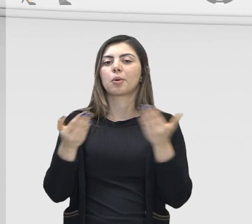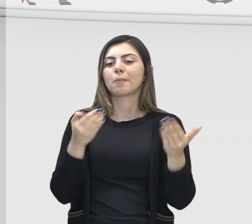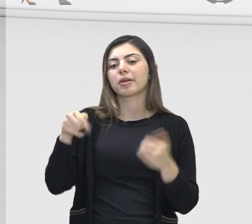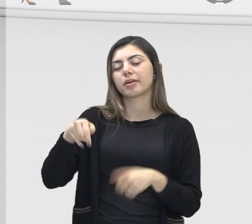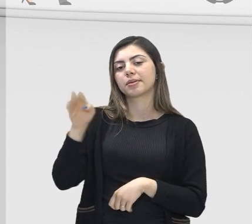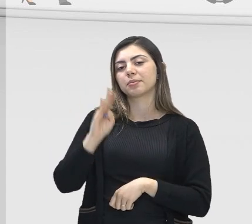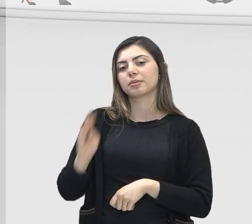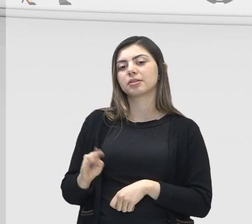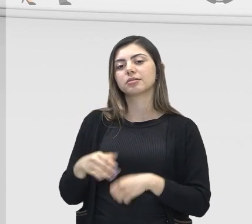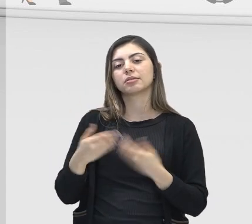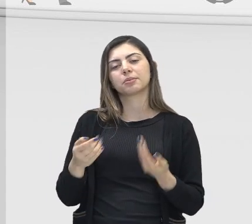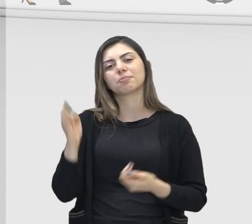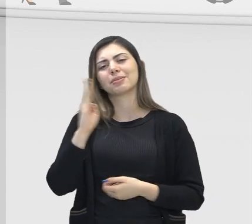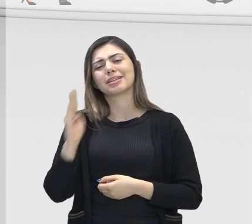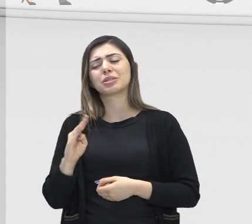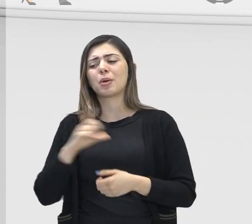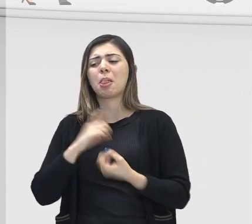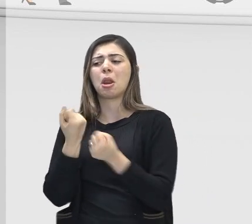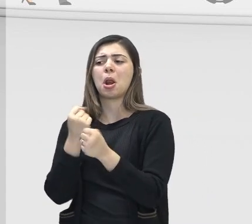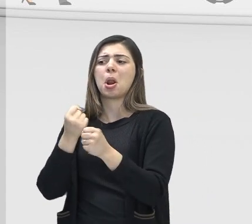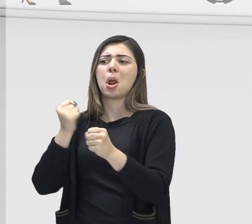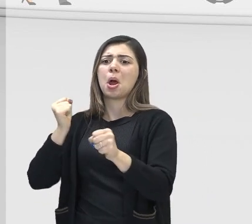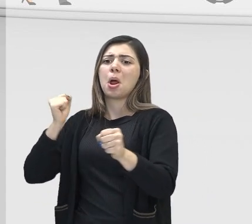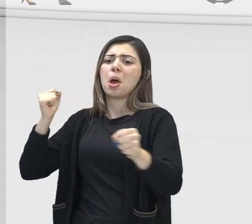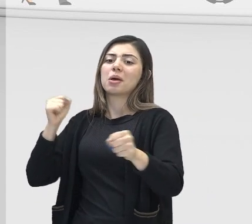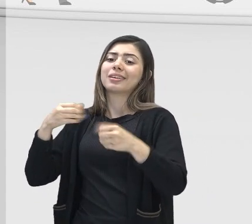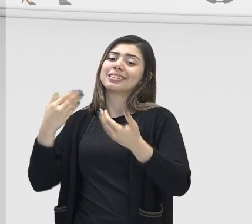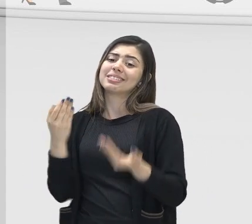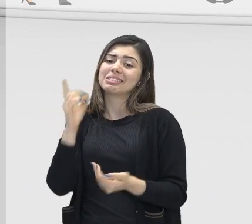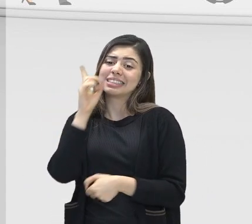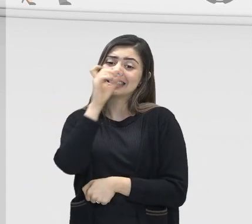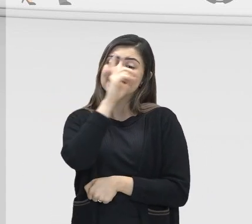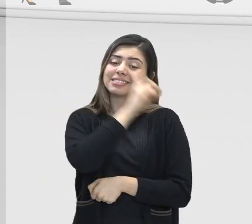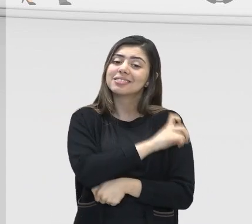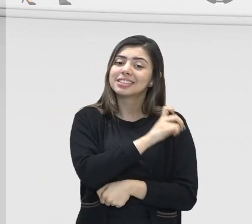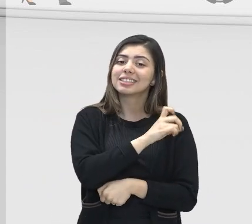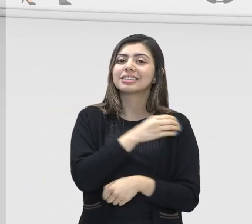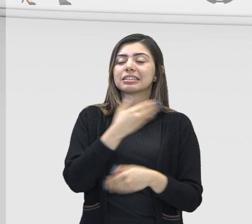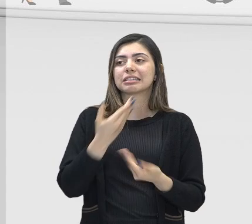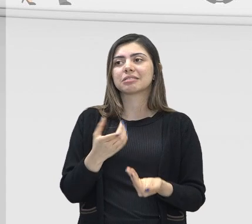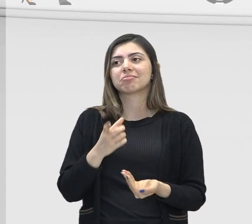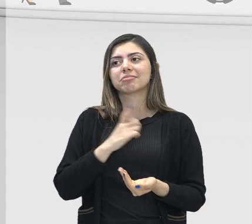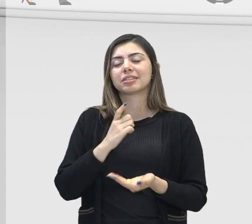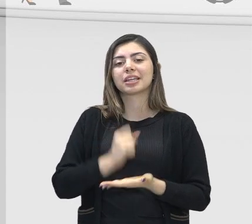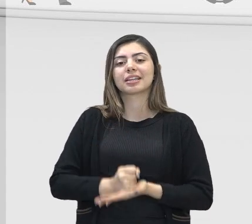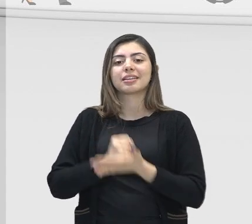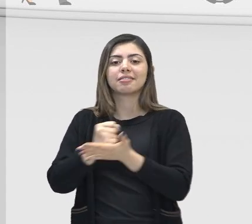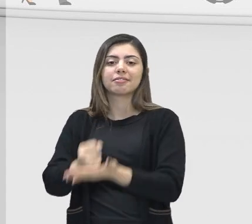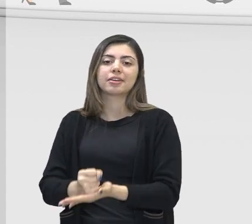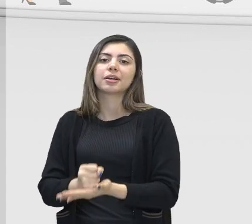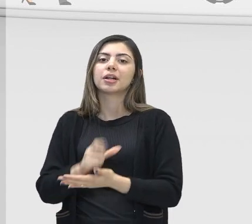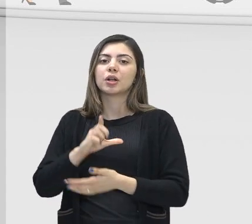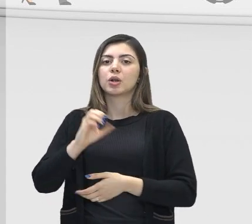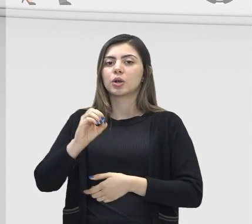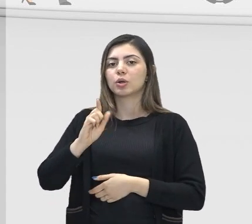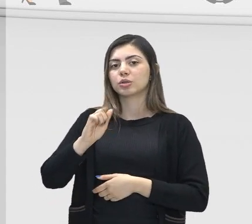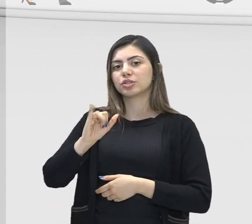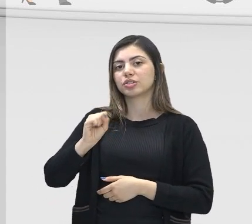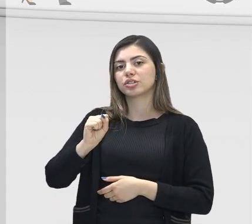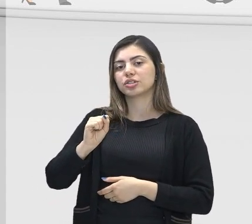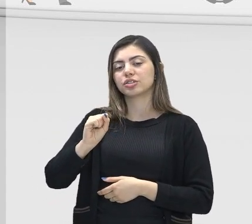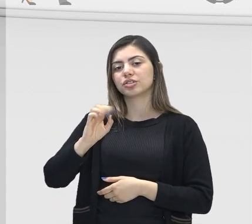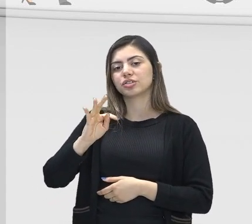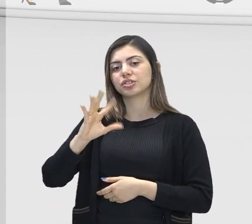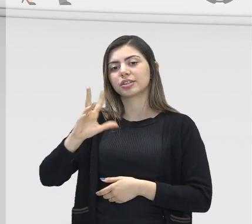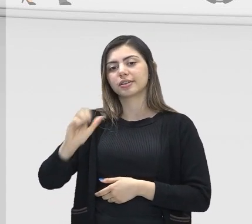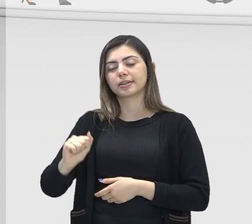por exemplo, o Brasil é um país muito maior, então é muito mais complicado mesmo a questão da logística, o nome disso é logística, né? O que precisa